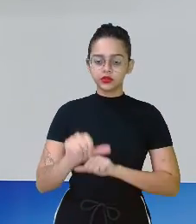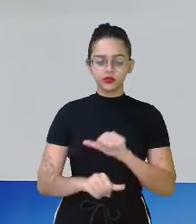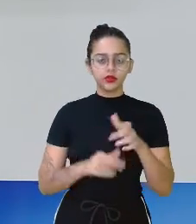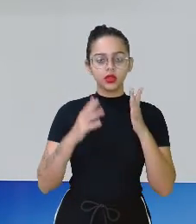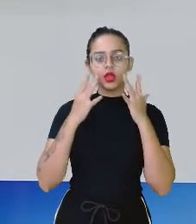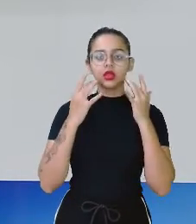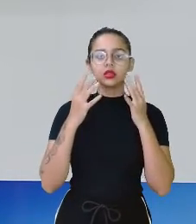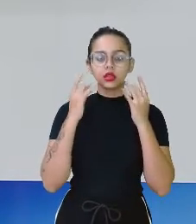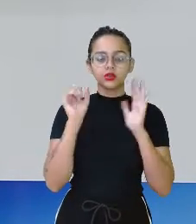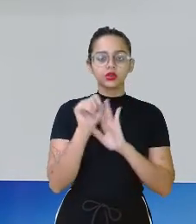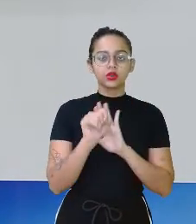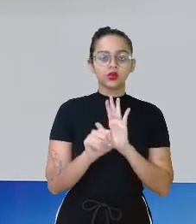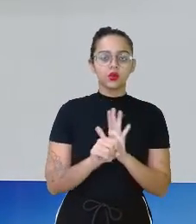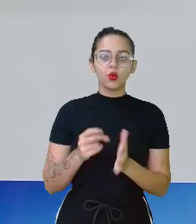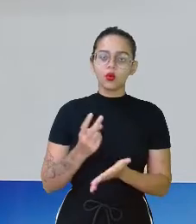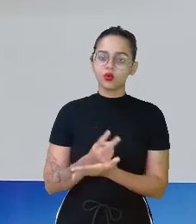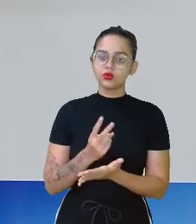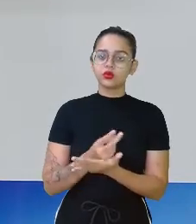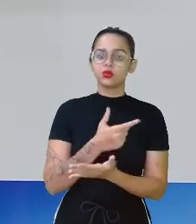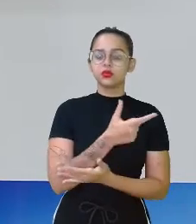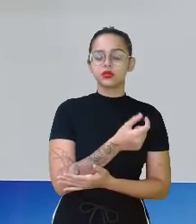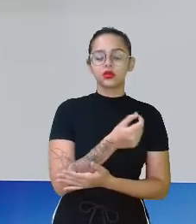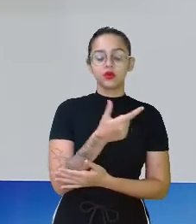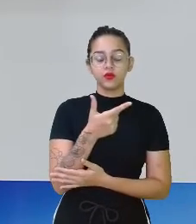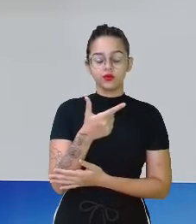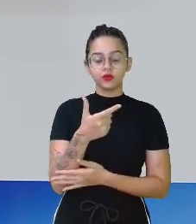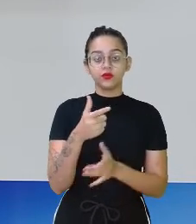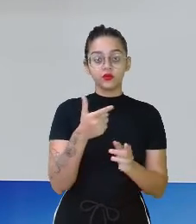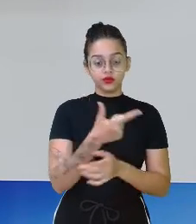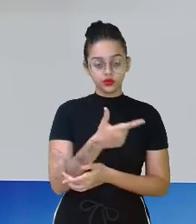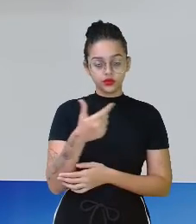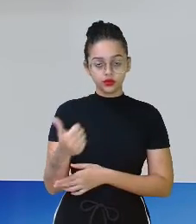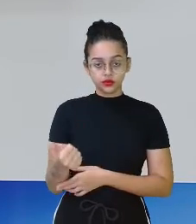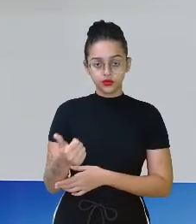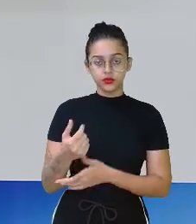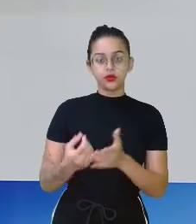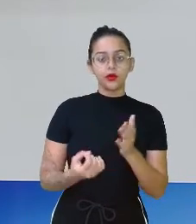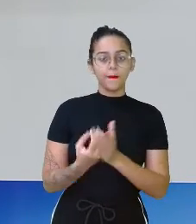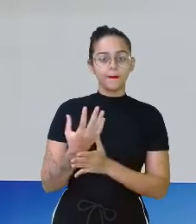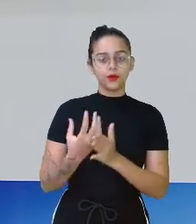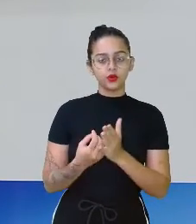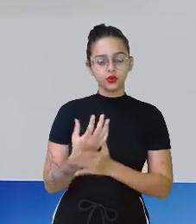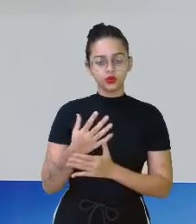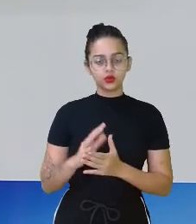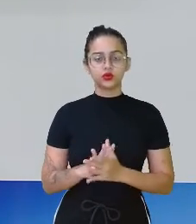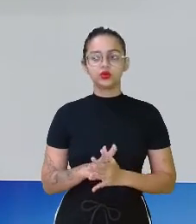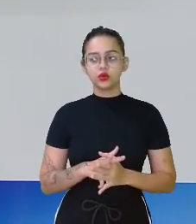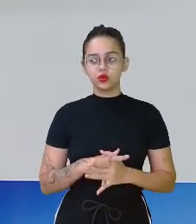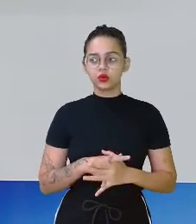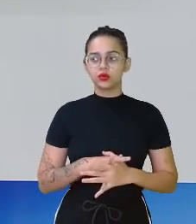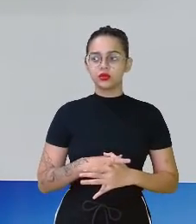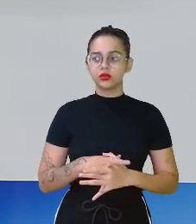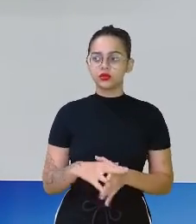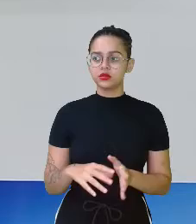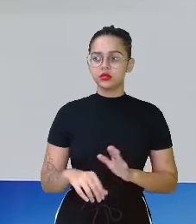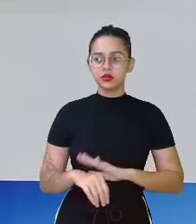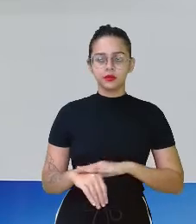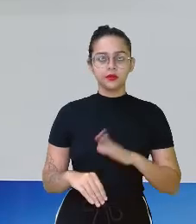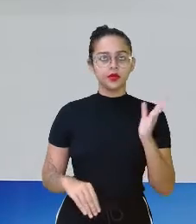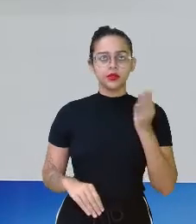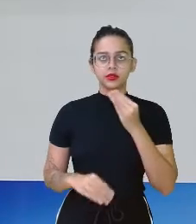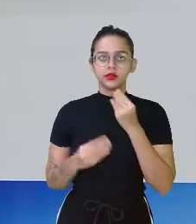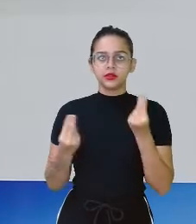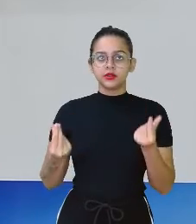né, que se mantém no século XXI. Né, as produções estão cada vez mais